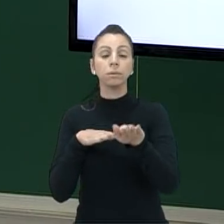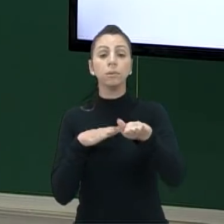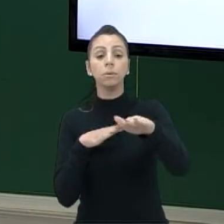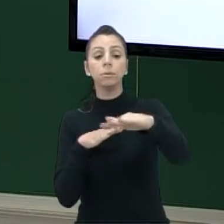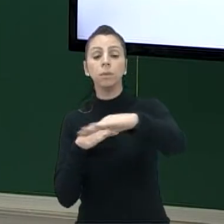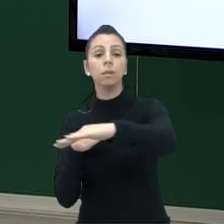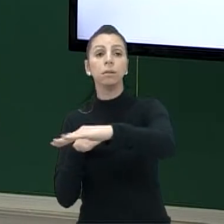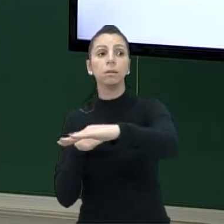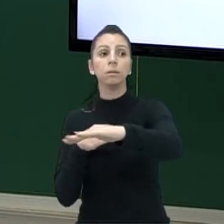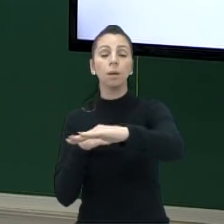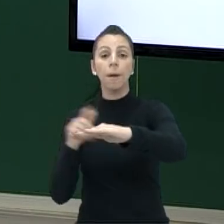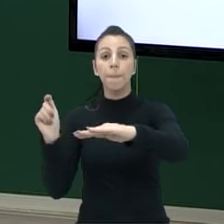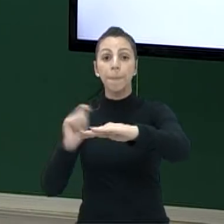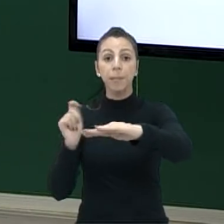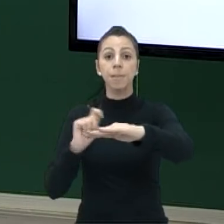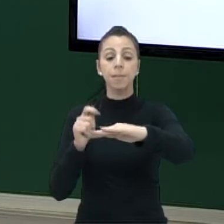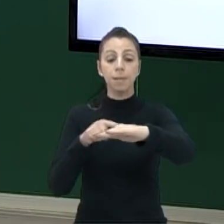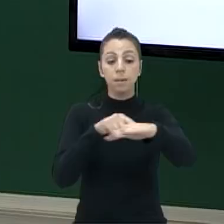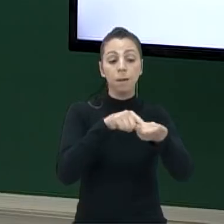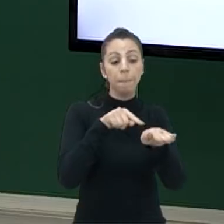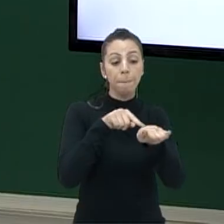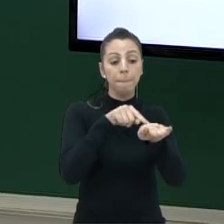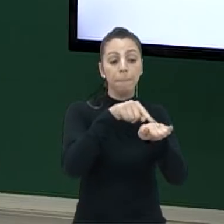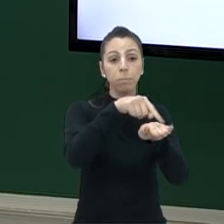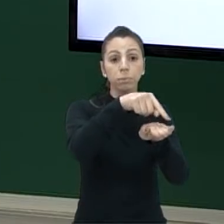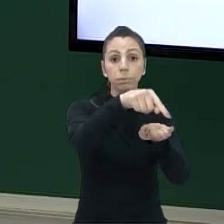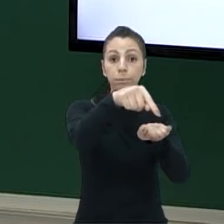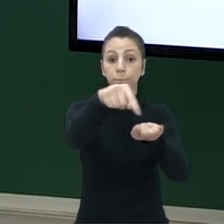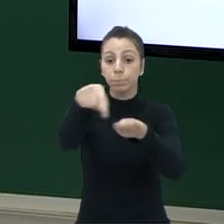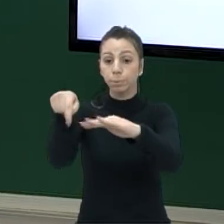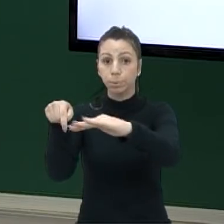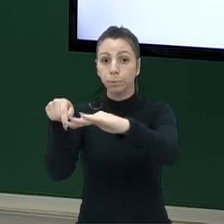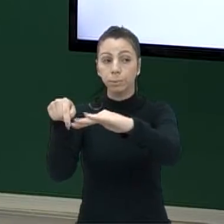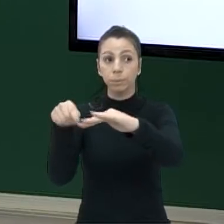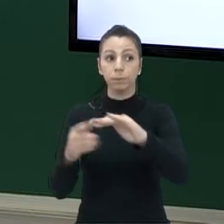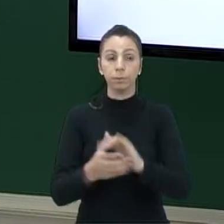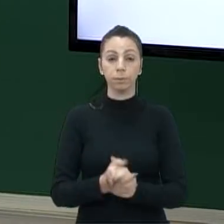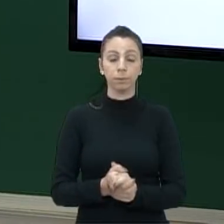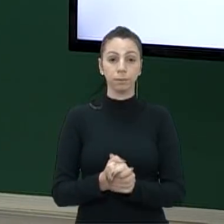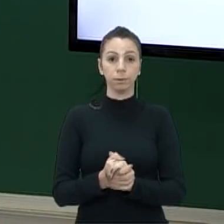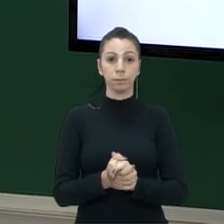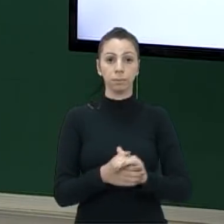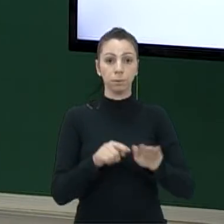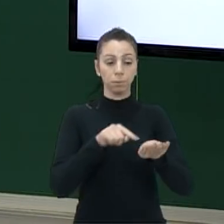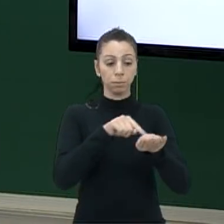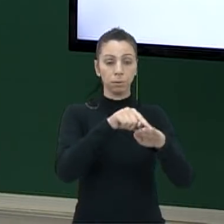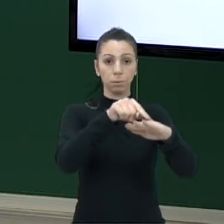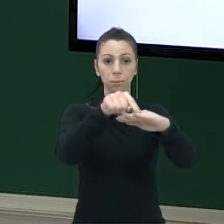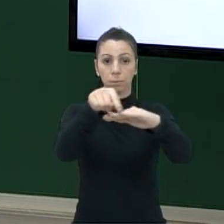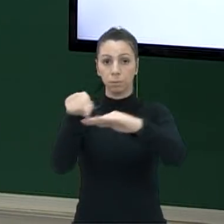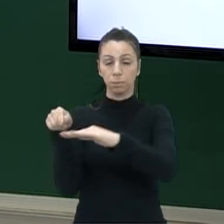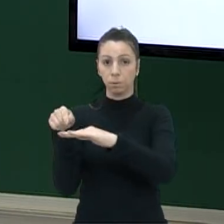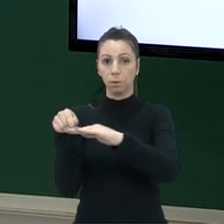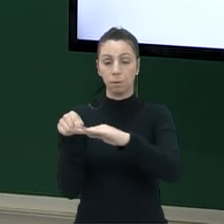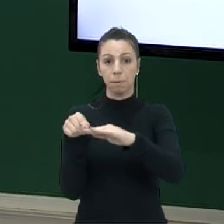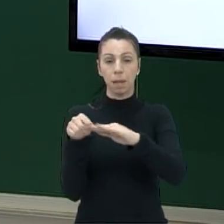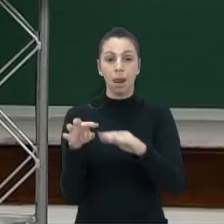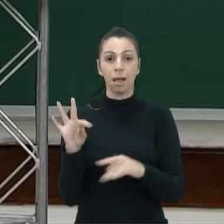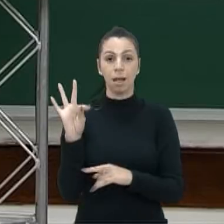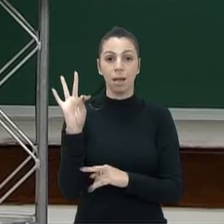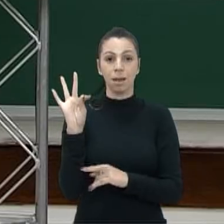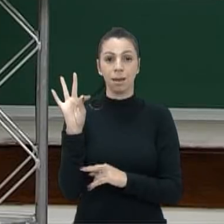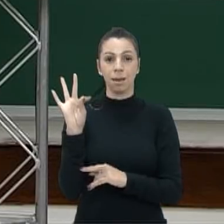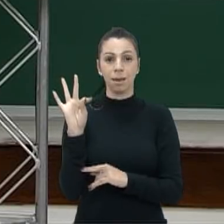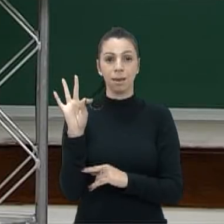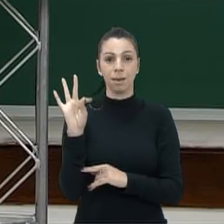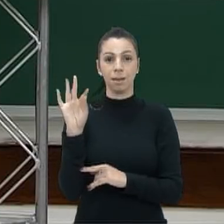alguma coisa para poder manter essa trajetória, porque a tendência dele sempre é sair pela famosa saída pela tangente. Então, toda